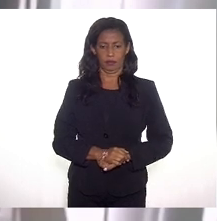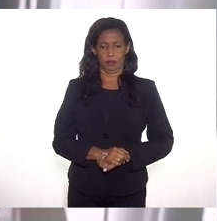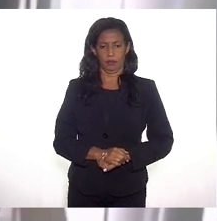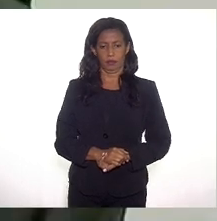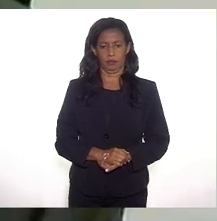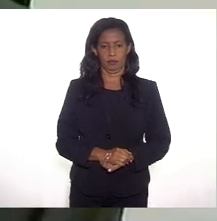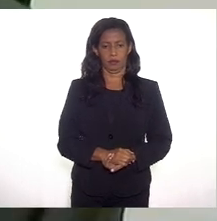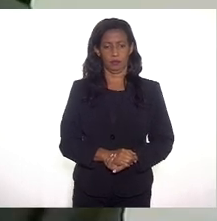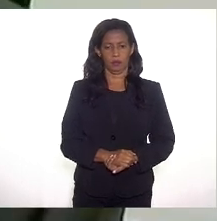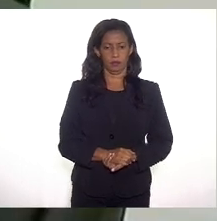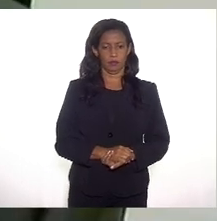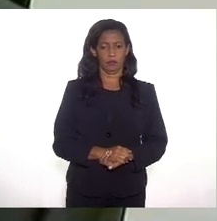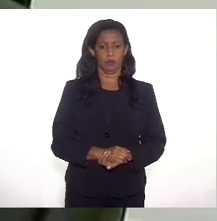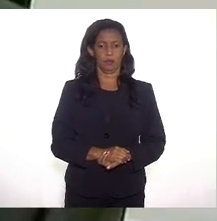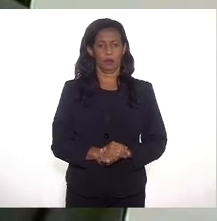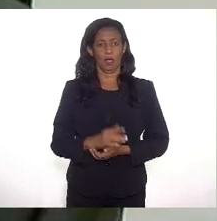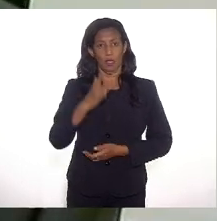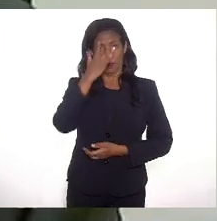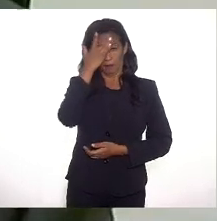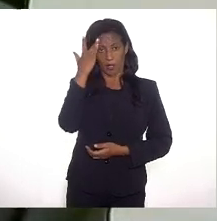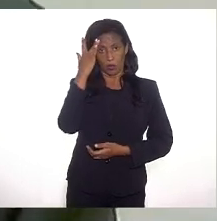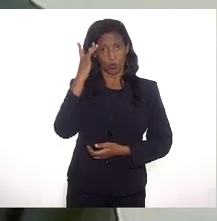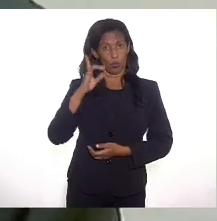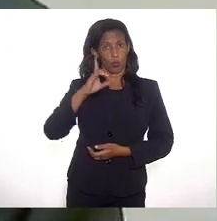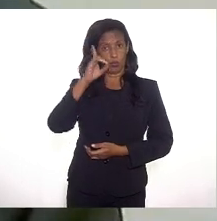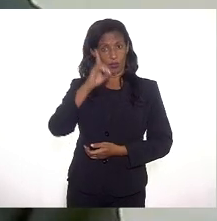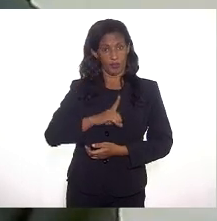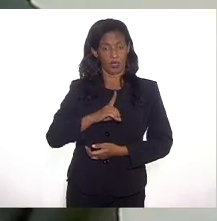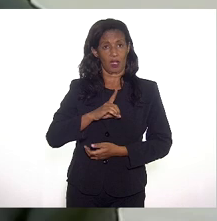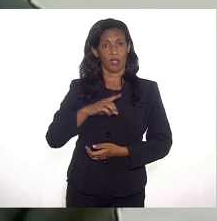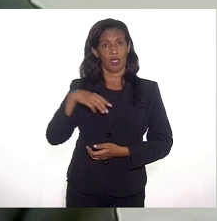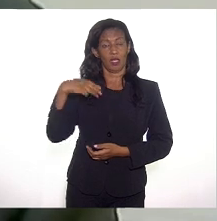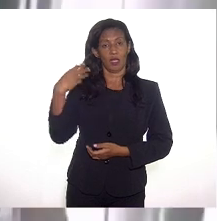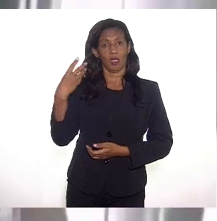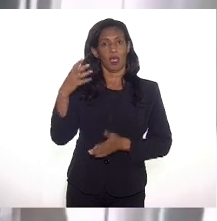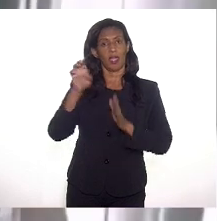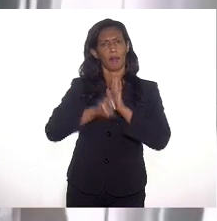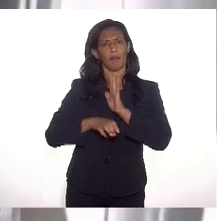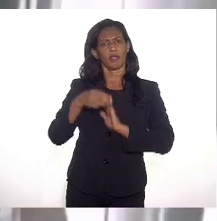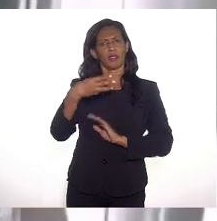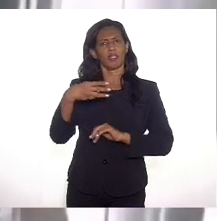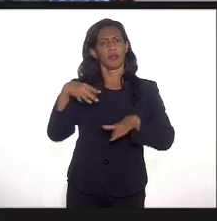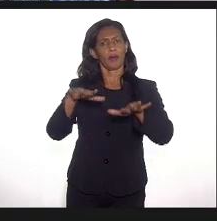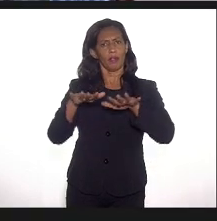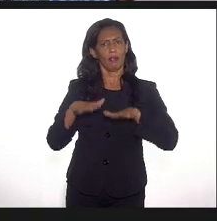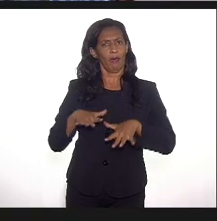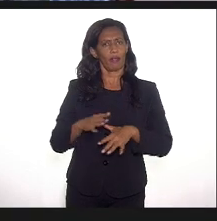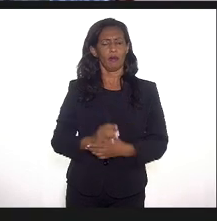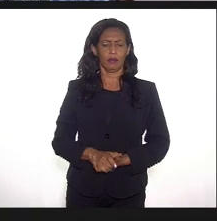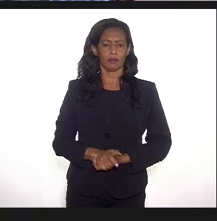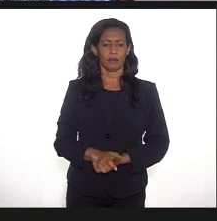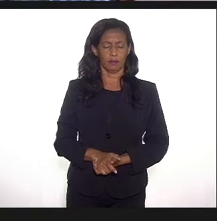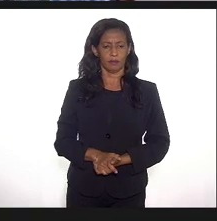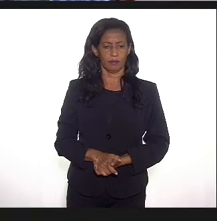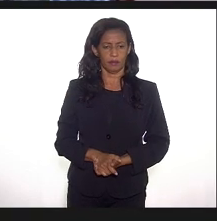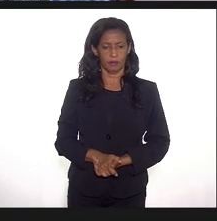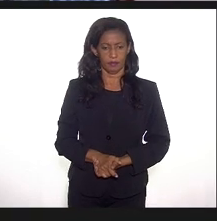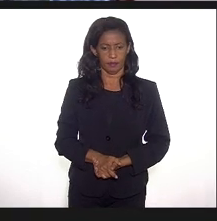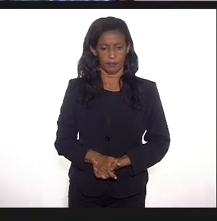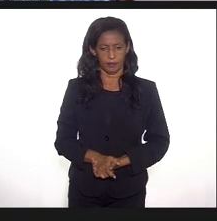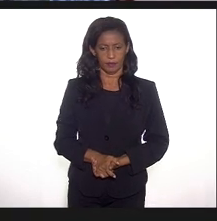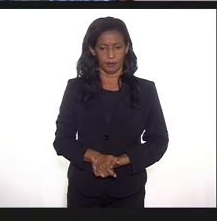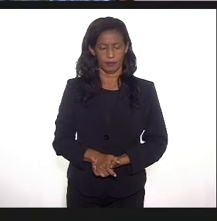a glutinativa, emenda 1 da Comissão da Pessoa com Deficiência e emenda 3 de plenário. Muito obrigado. Desculpe, presidente. Desculpe. Obrigado.